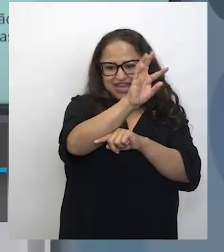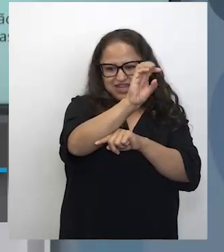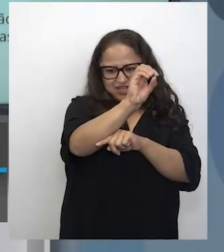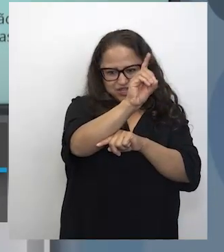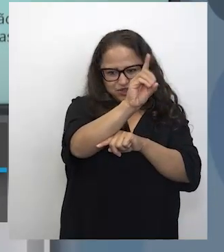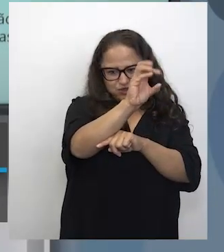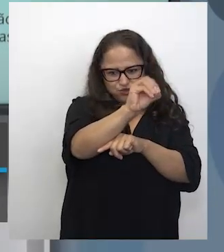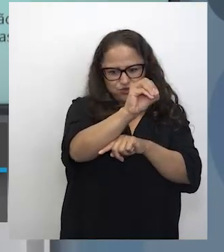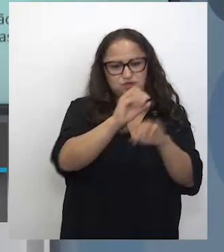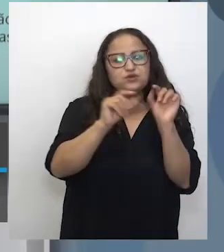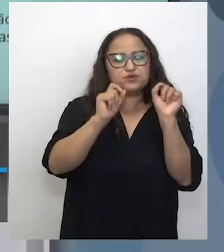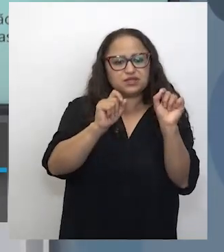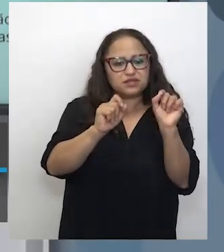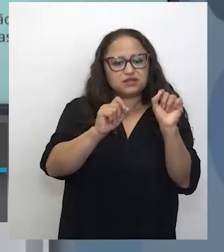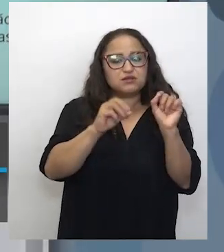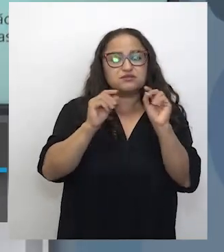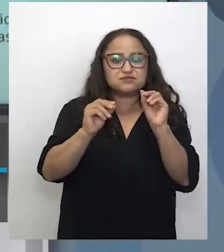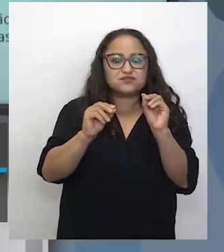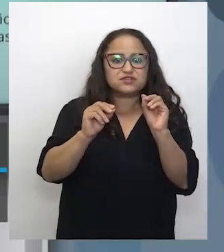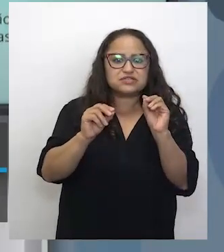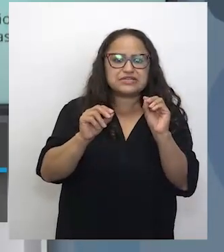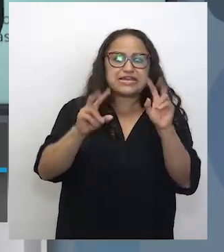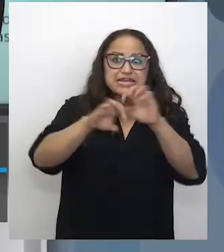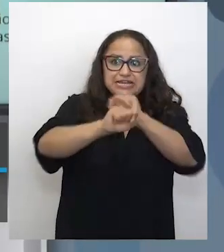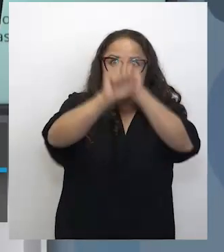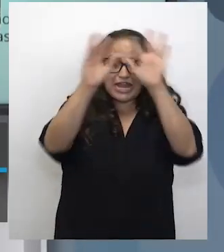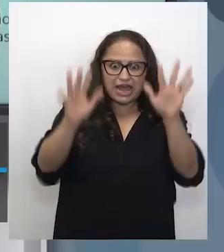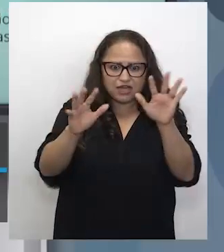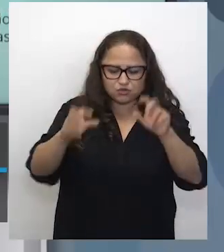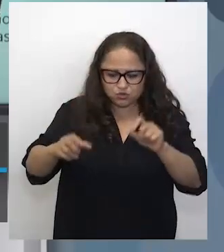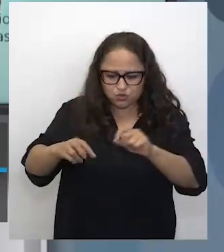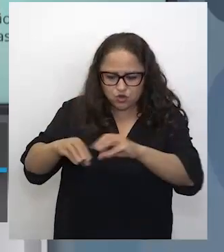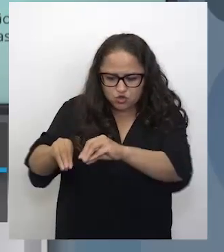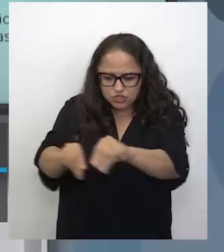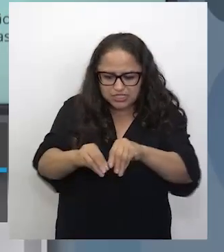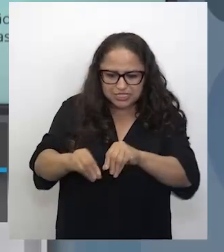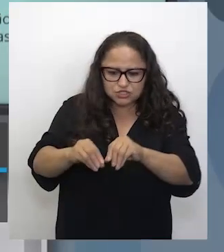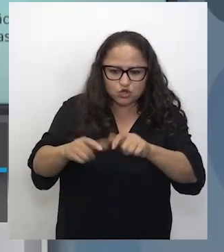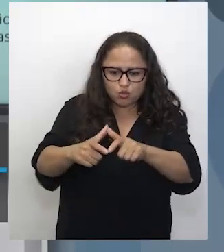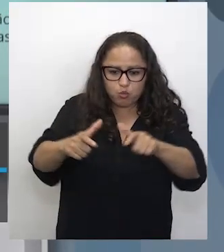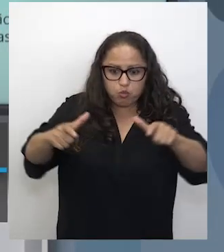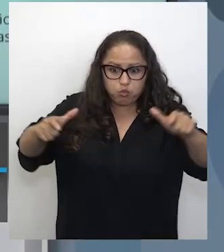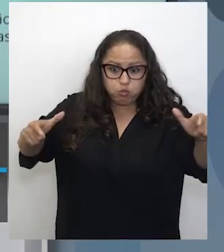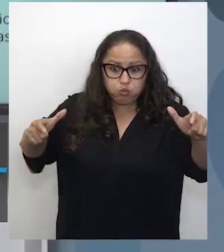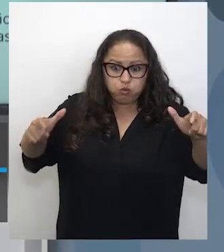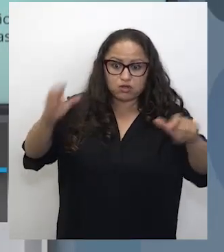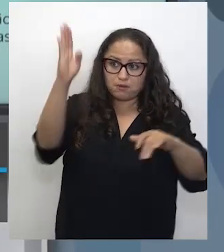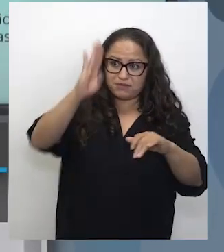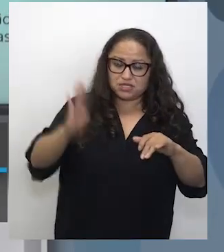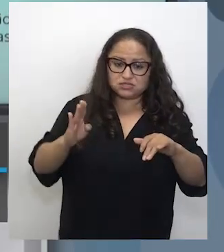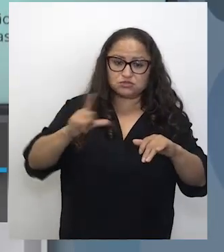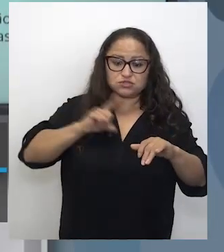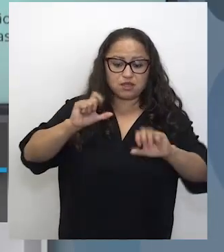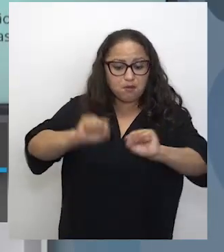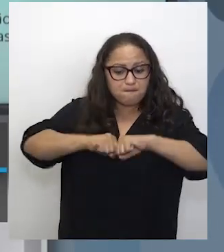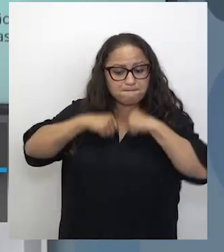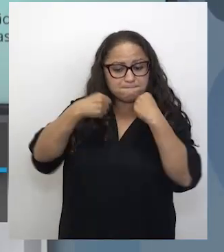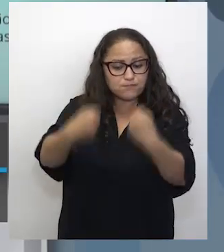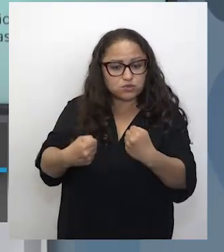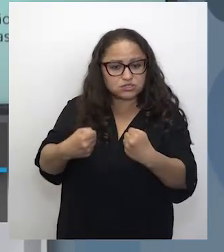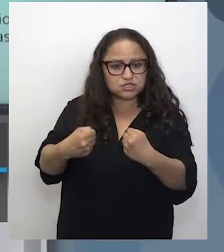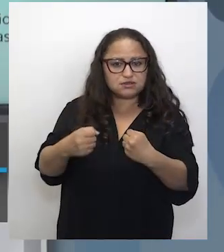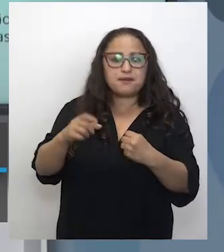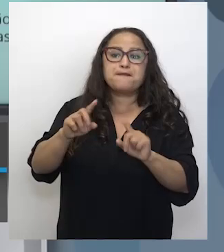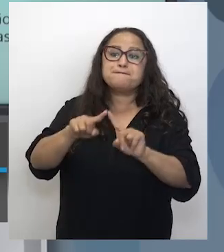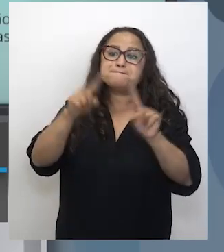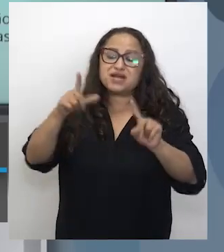é que território, ele, vamos dizer, dentro de um território maior, como o Brasil, onde você tem o poder no Estado, existem territórios